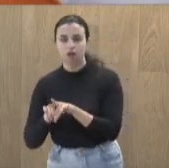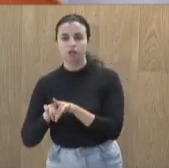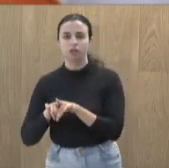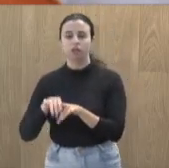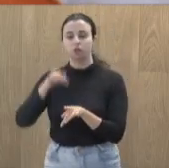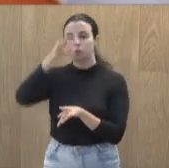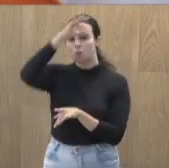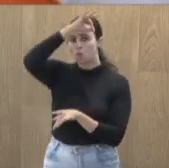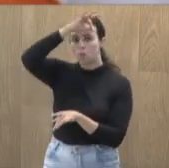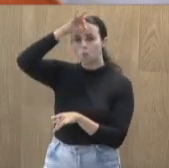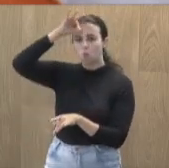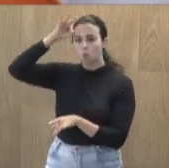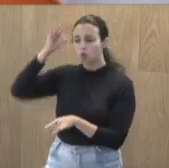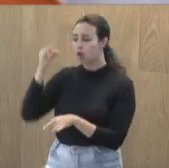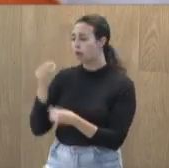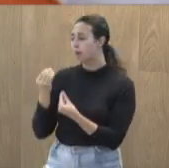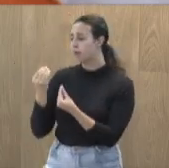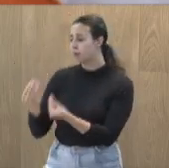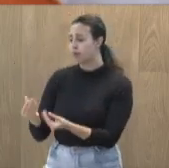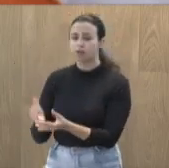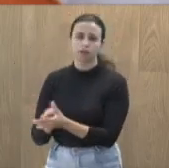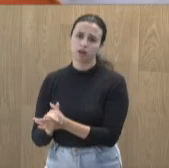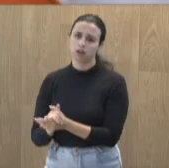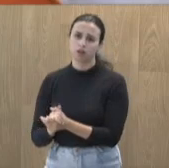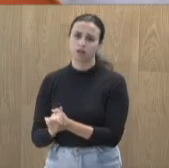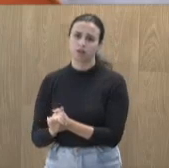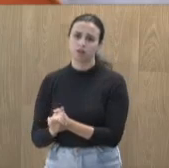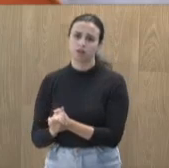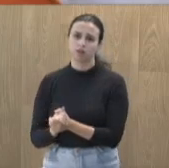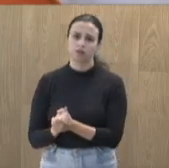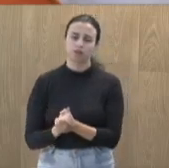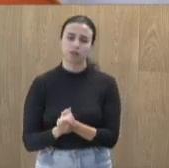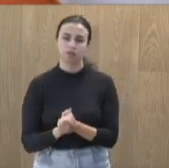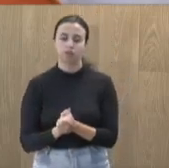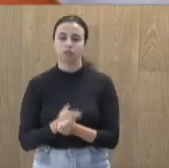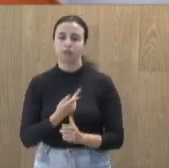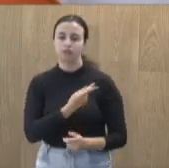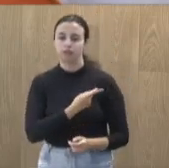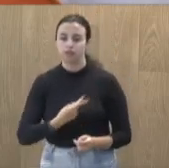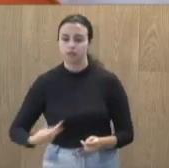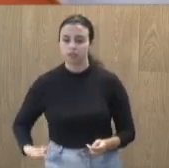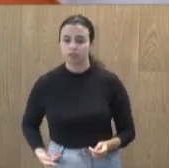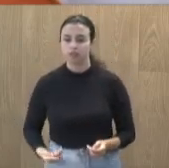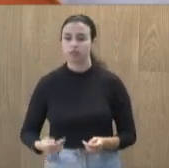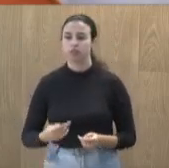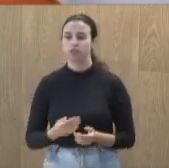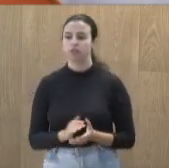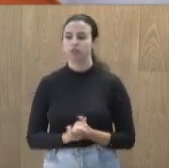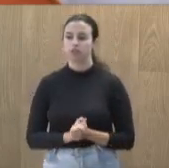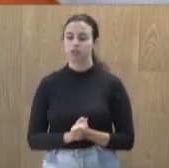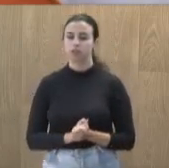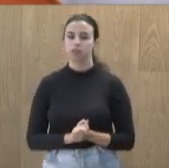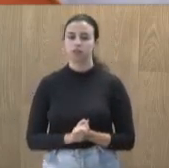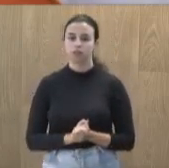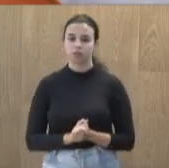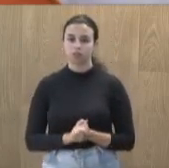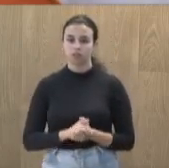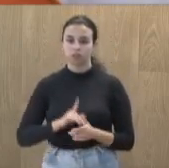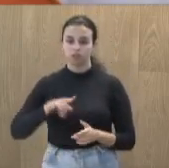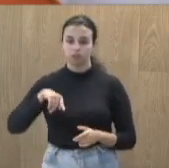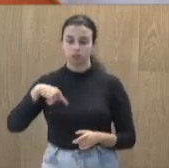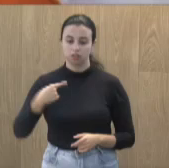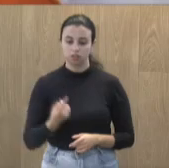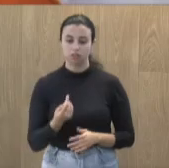para não sentar ninguém enquanto estiver na fase investigatória. Senhor presidente, peço a vossa excelência que após o